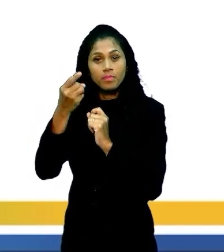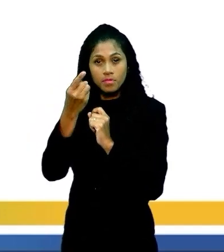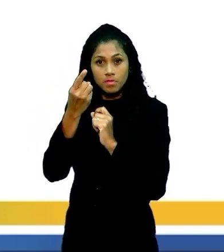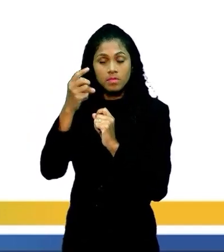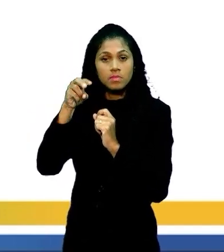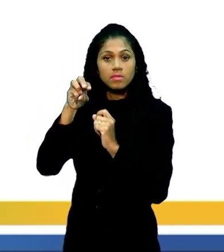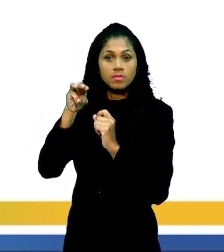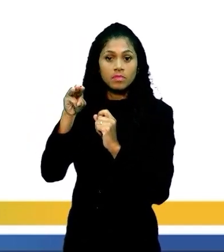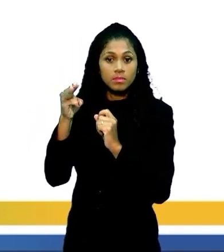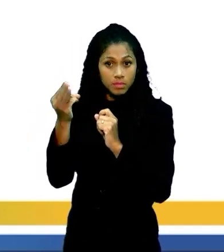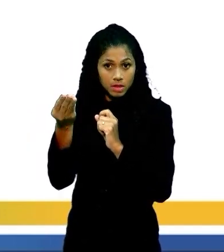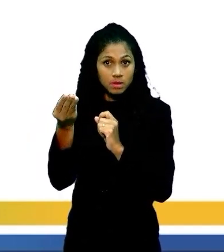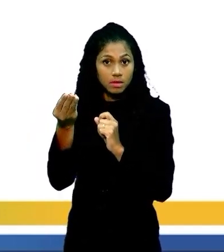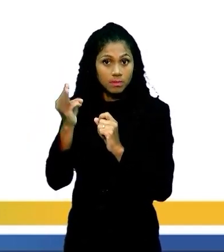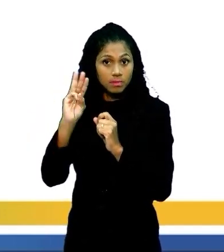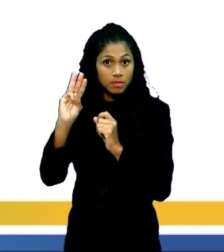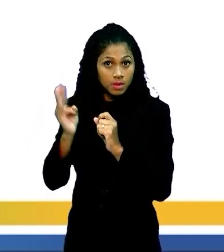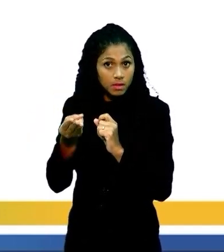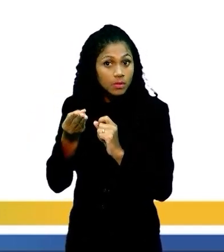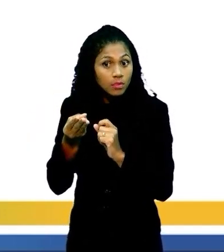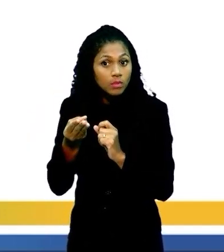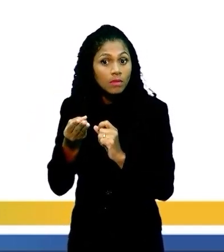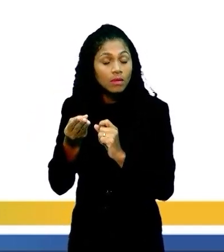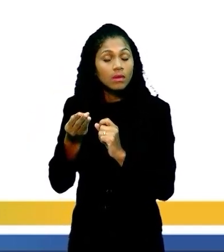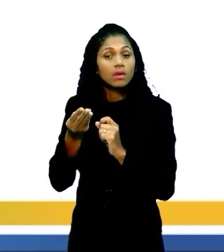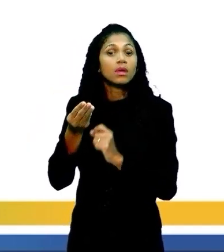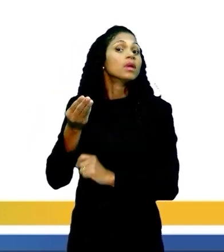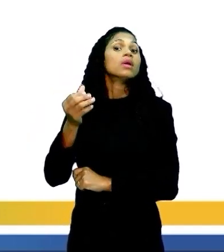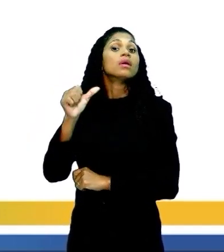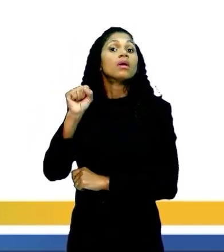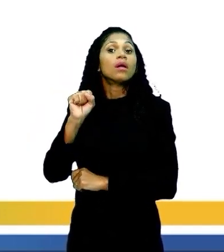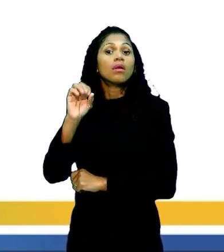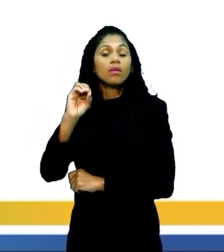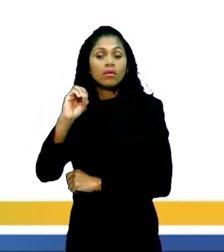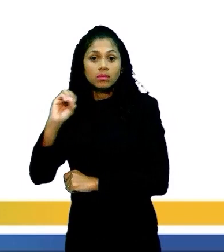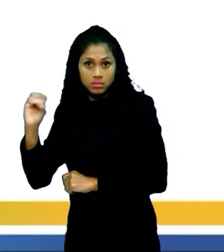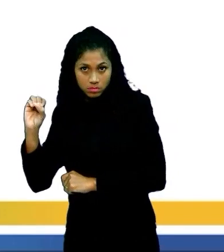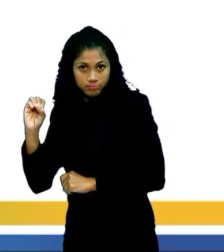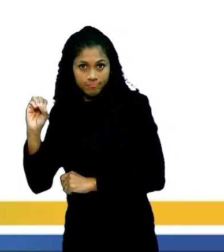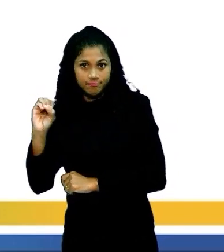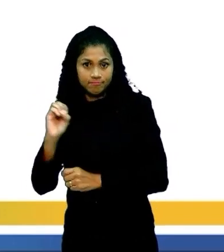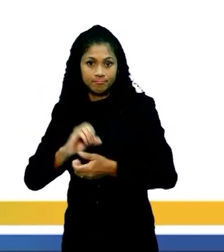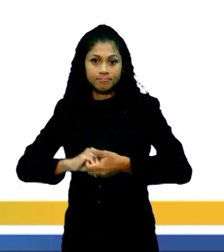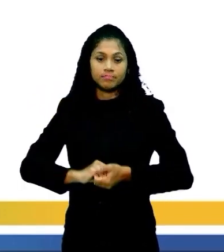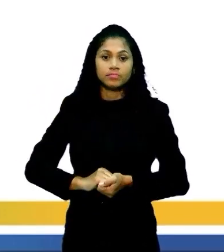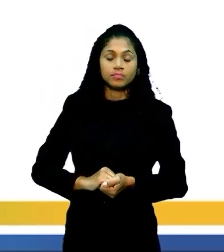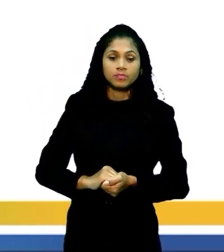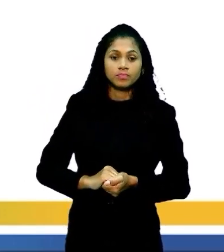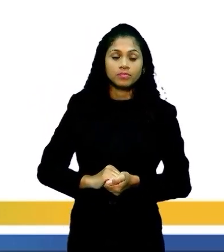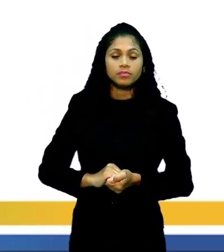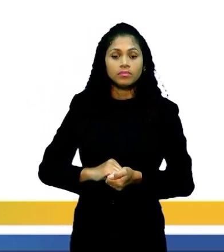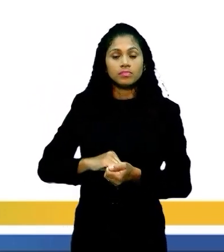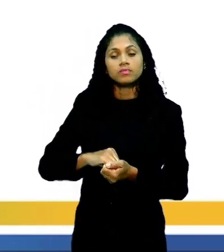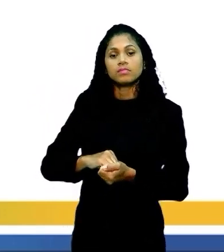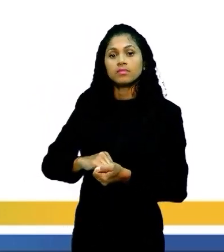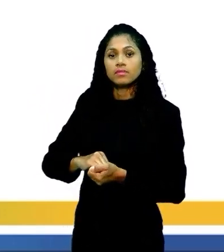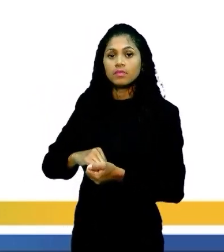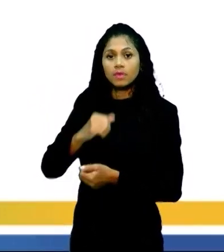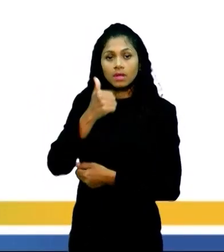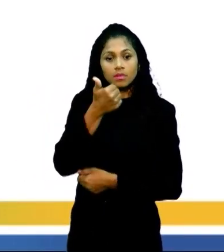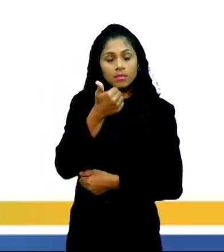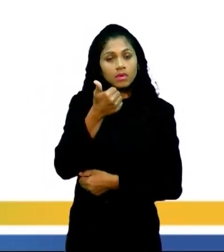que a gente estava procurando. Tudo bem? Então vamos lá. 1.800, a gente vai dividir por 120, dá